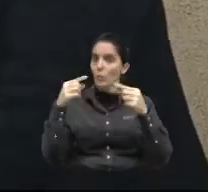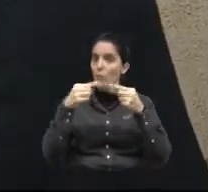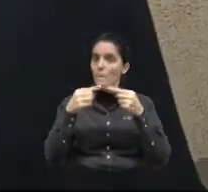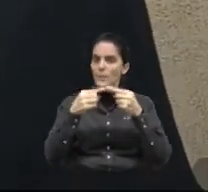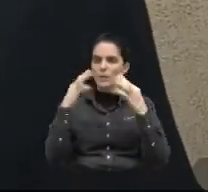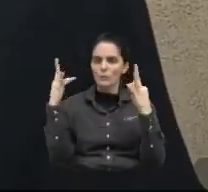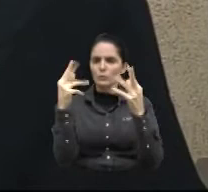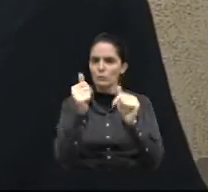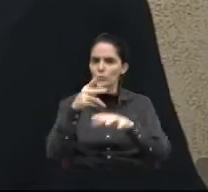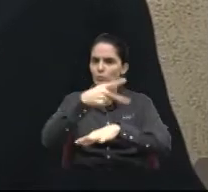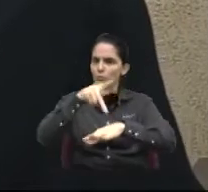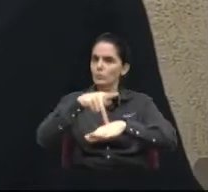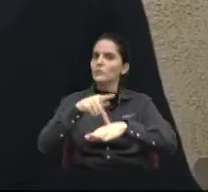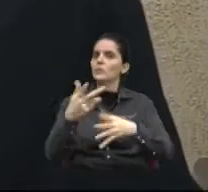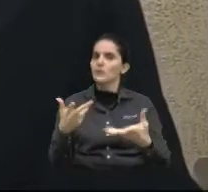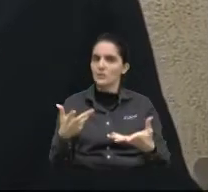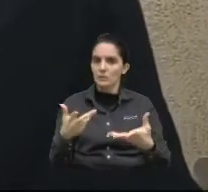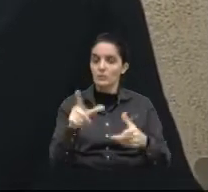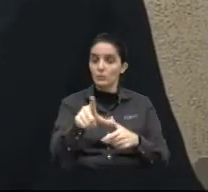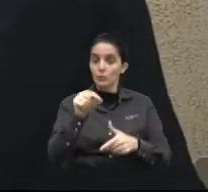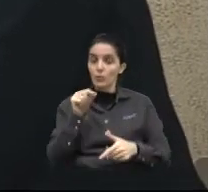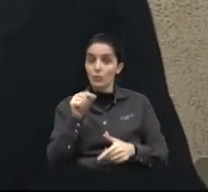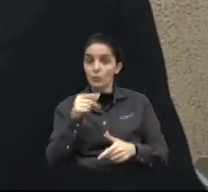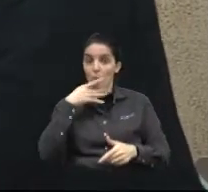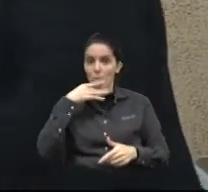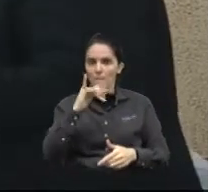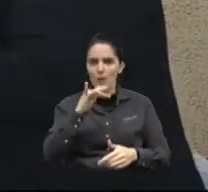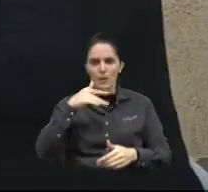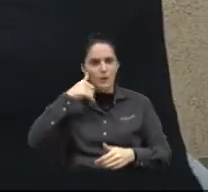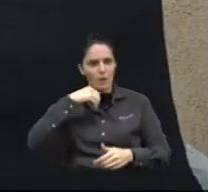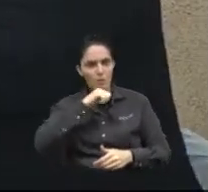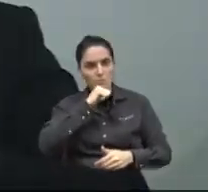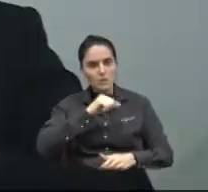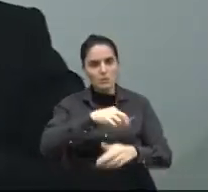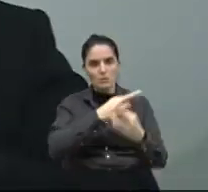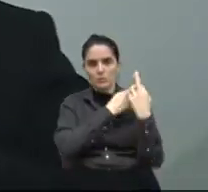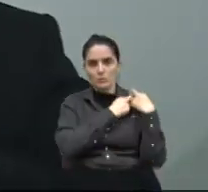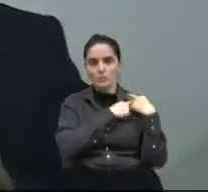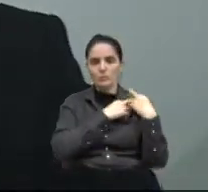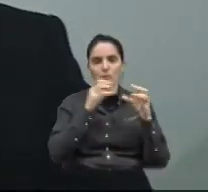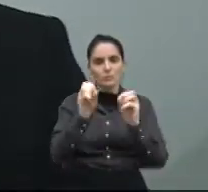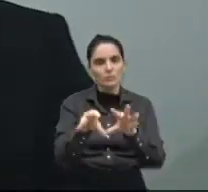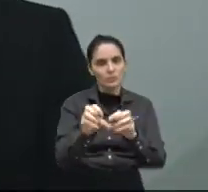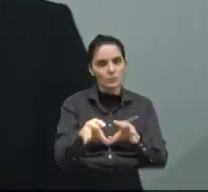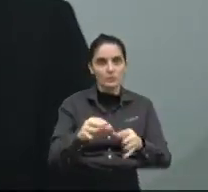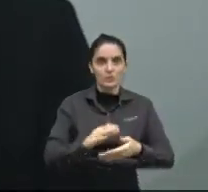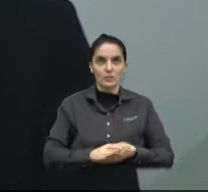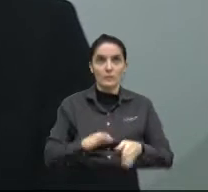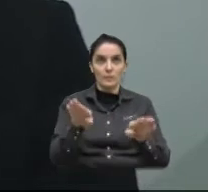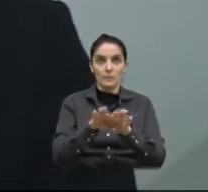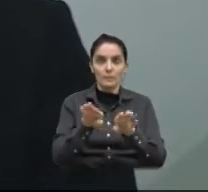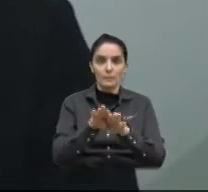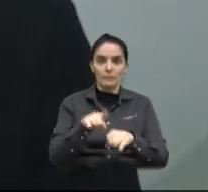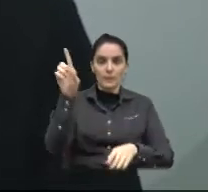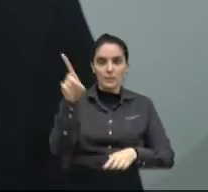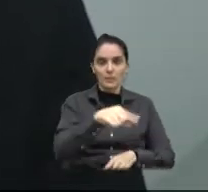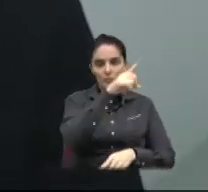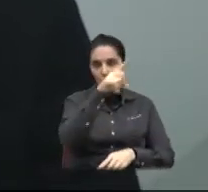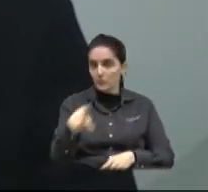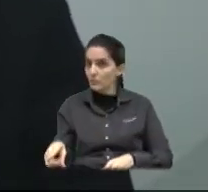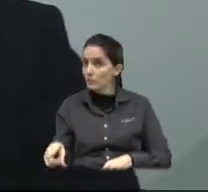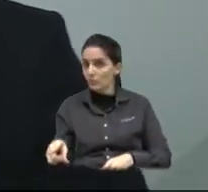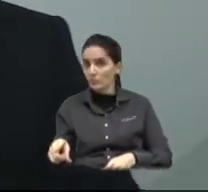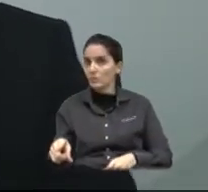livro o projeto meu que diz respeito à censura de material público aqui na na casa